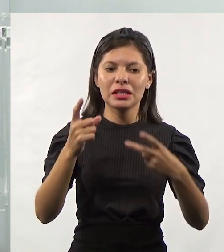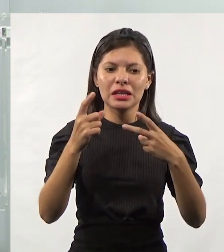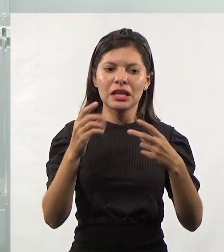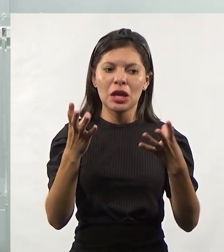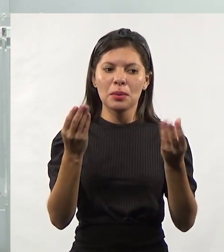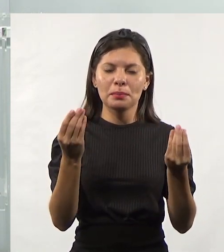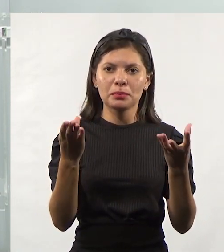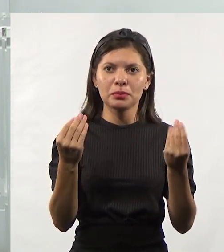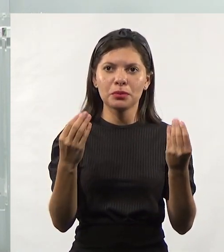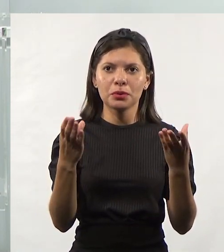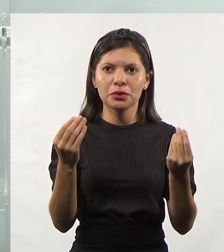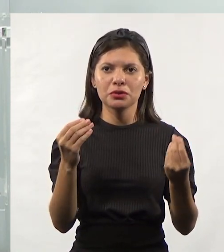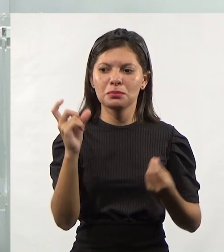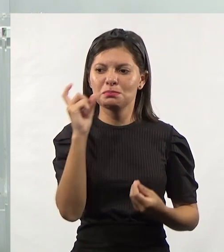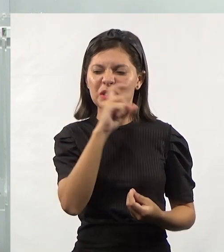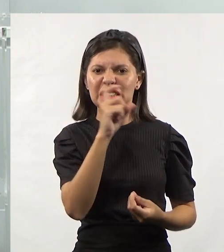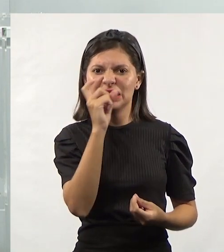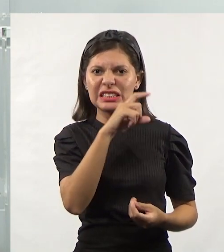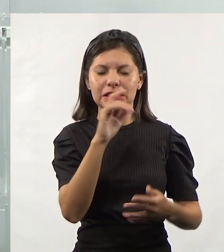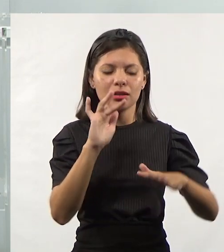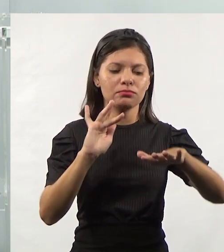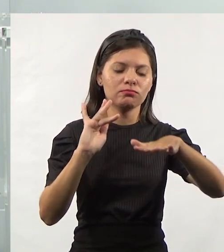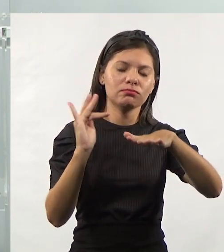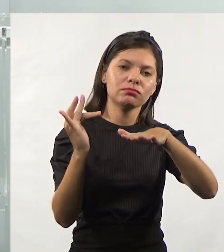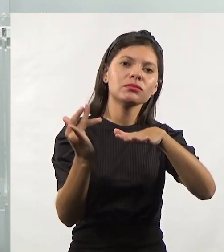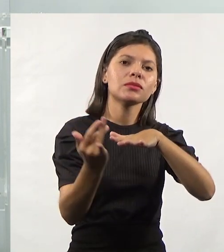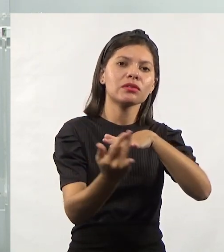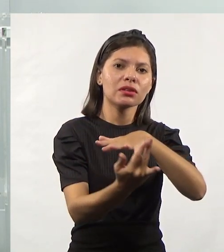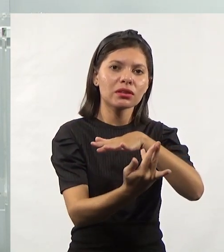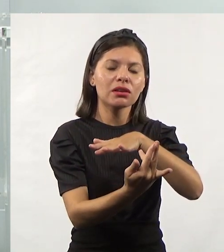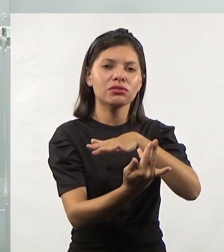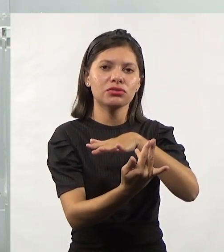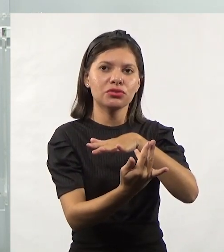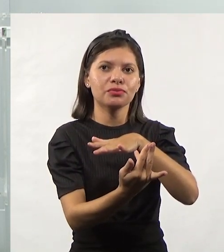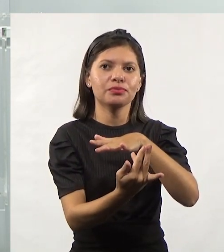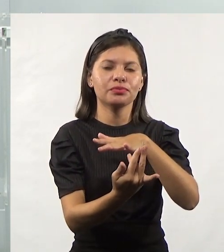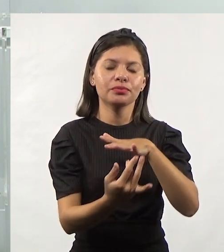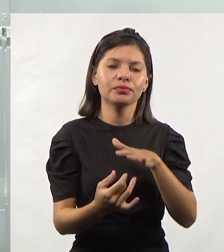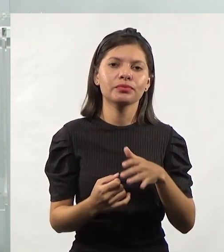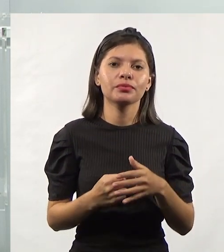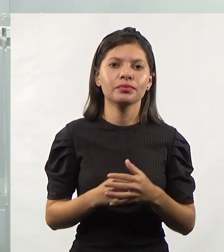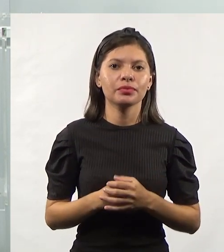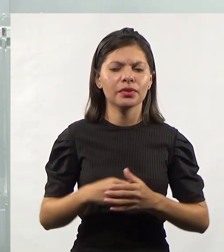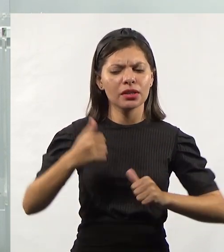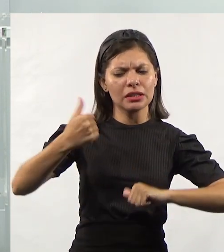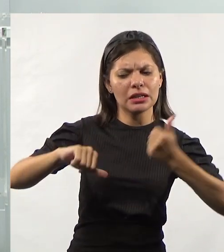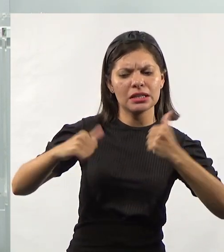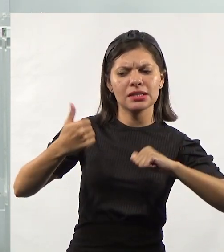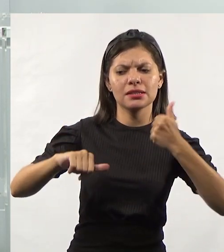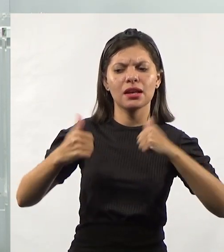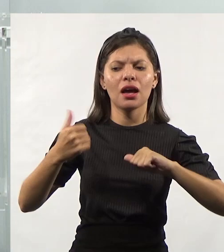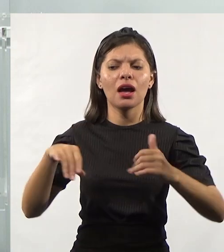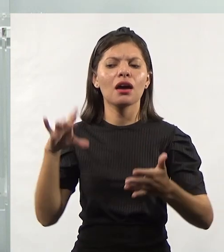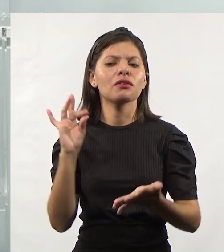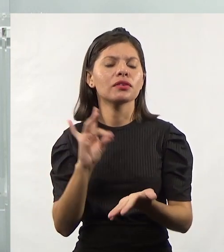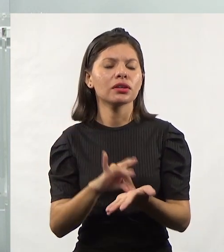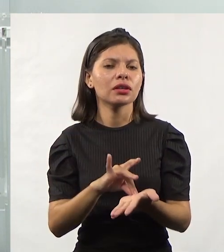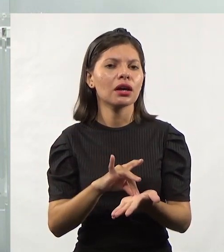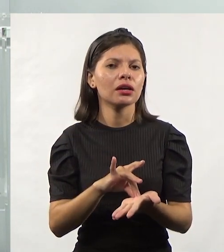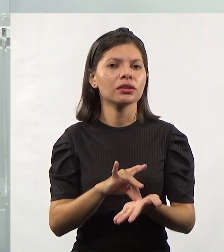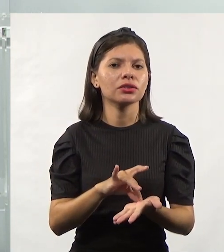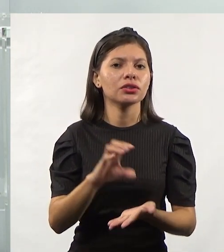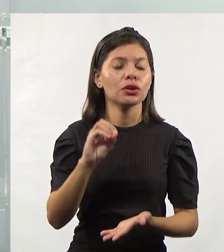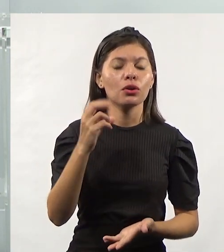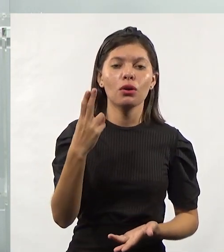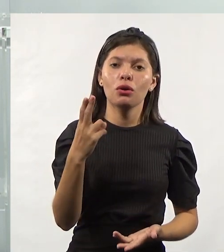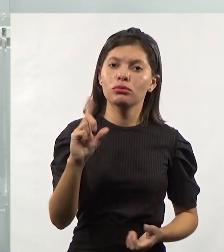informação que não é verdadeira, então a gente precisa ter o bom senso para analisar se aquilo ali é verdade mesmo, tá?